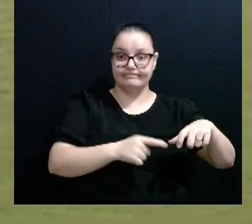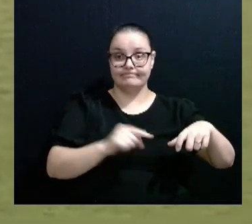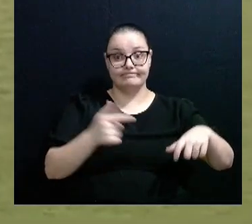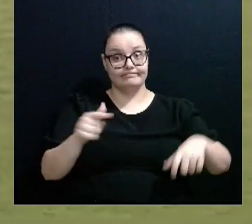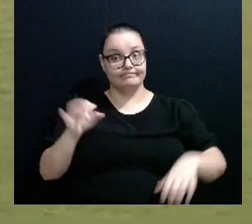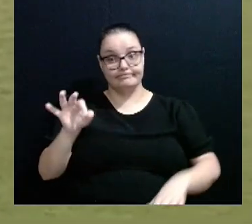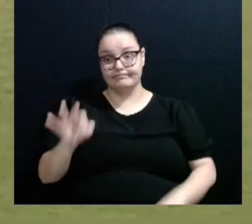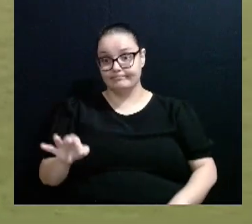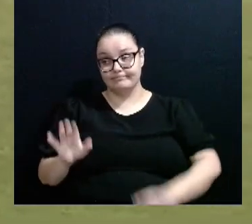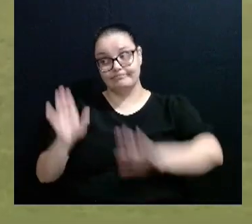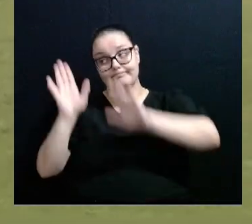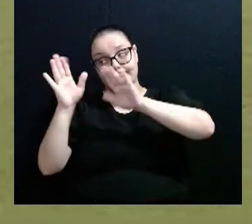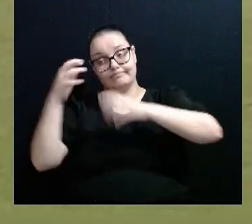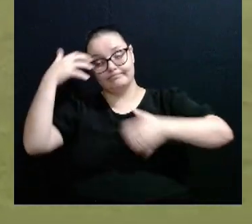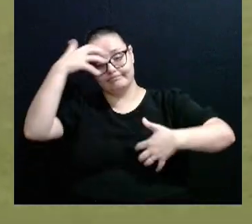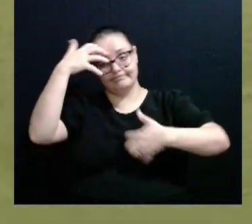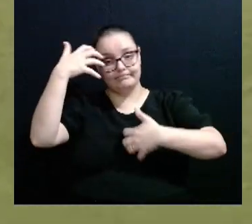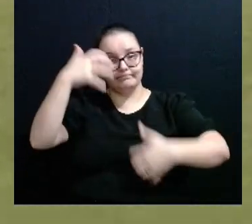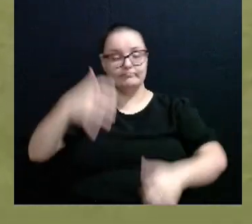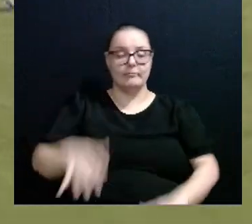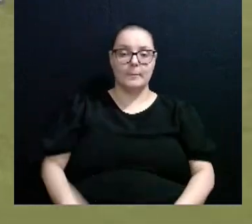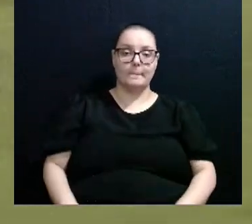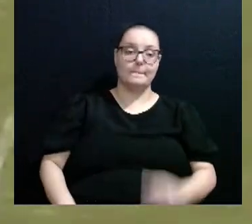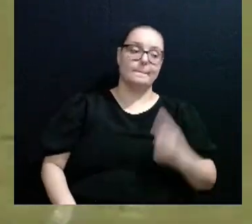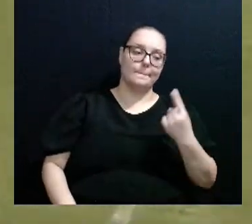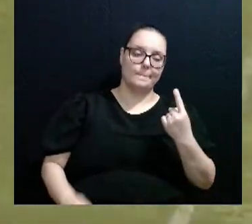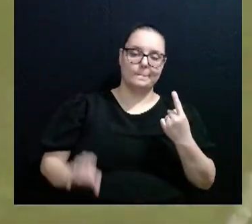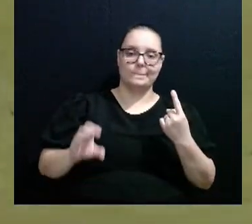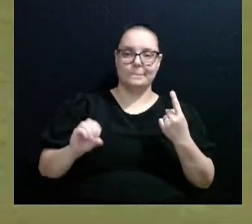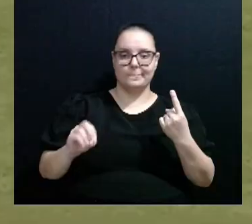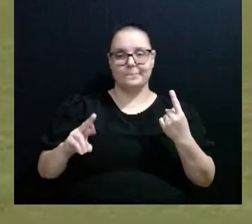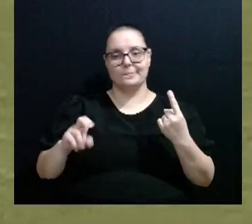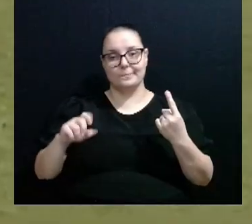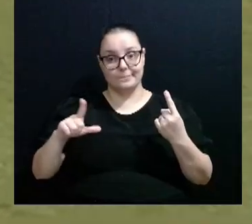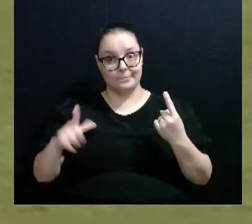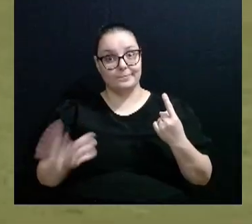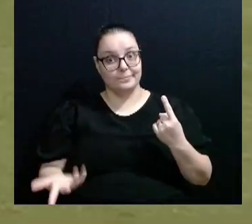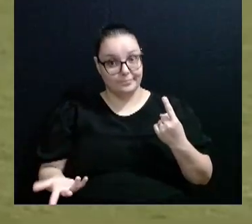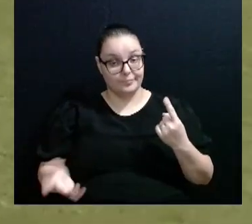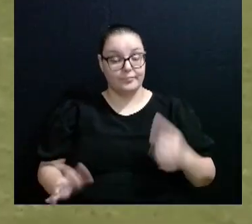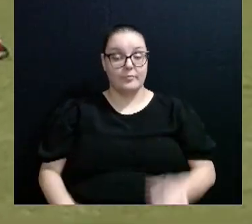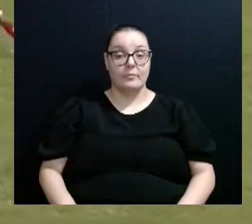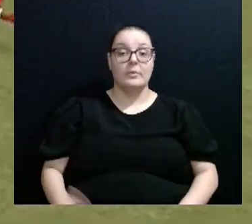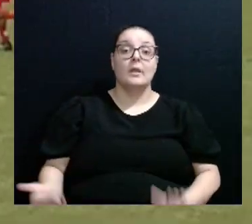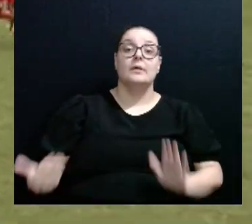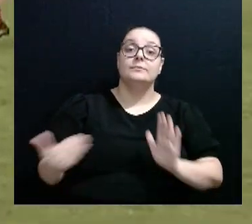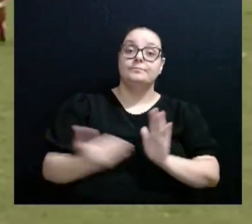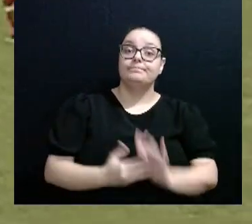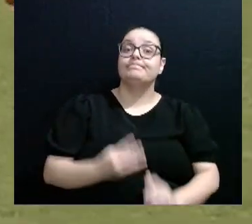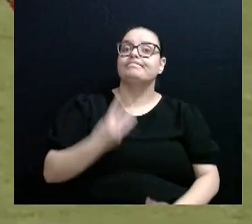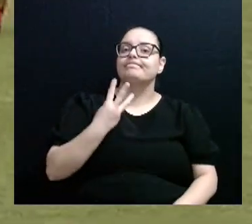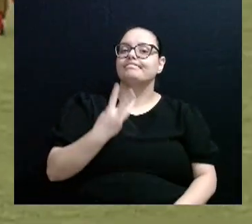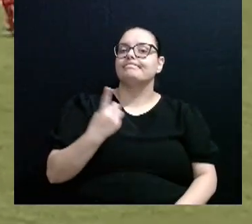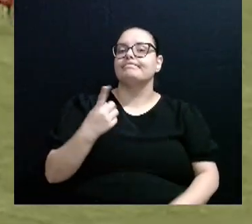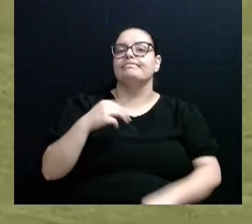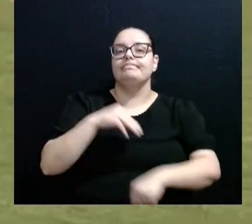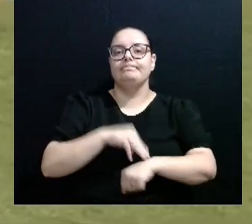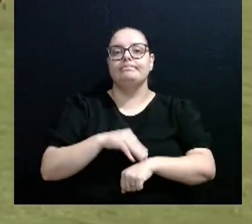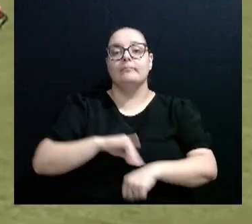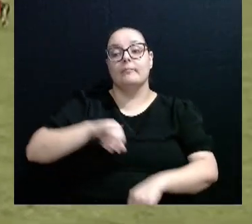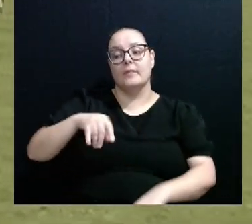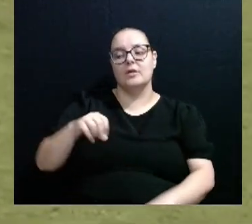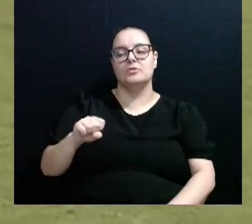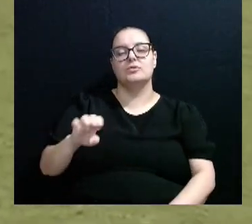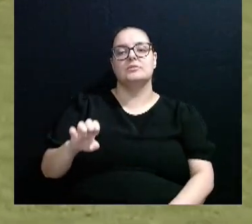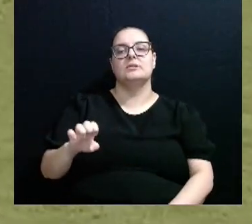da Macaca. 1-0 Real. Até que aos 31 minutos, José Veloso foi